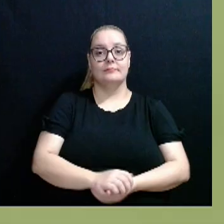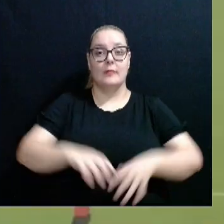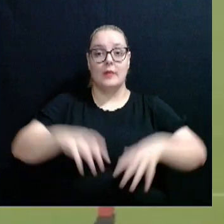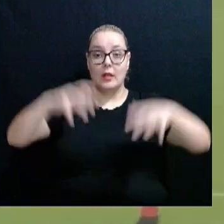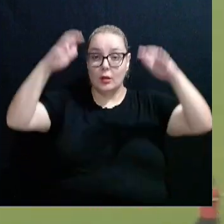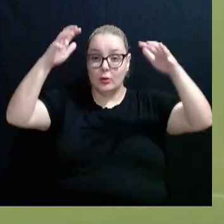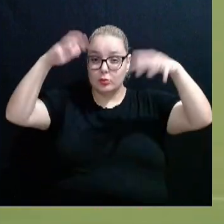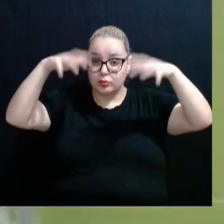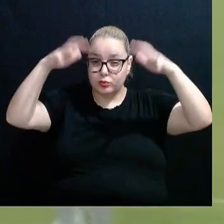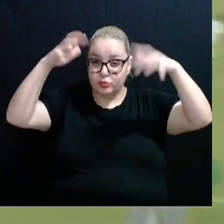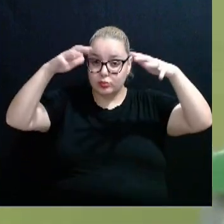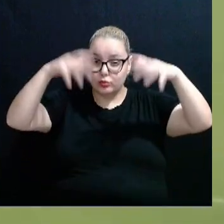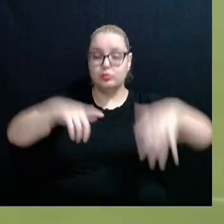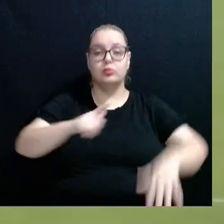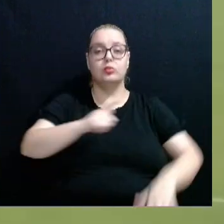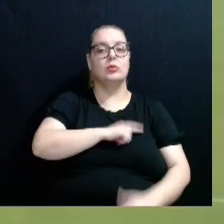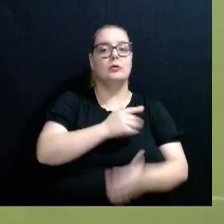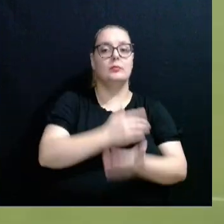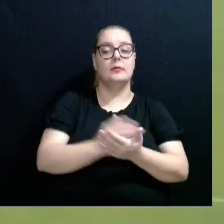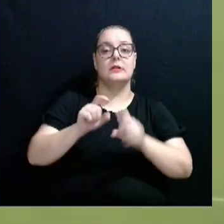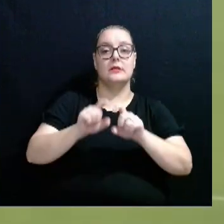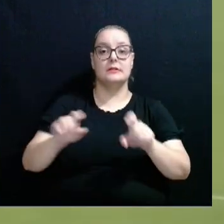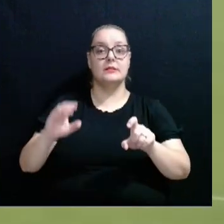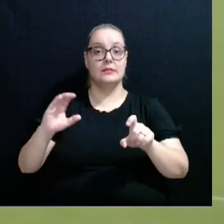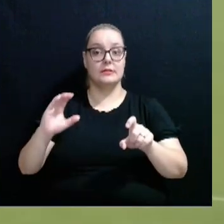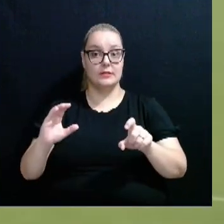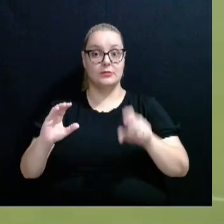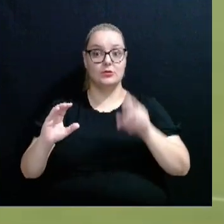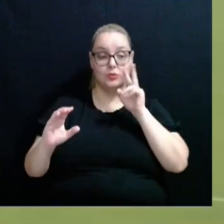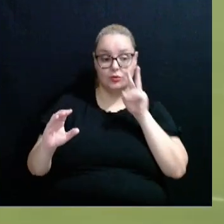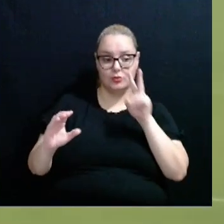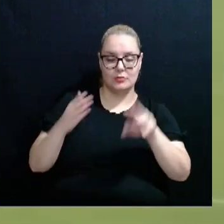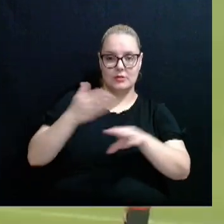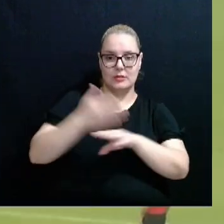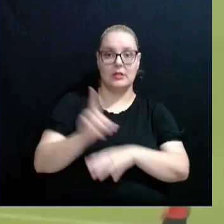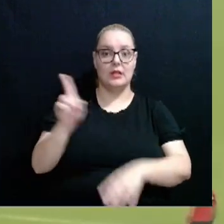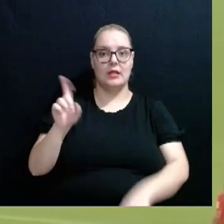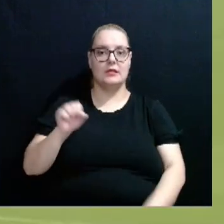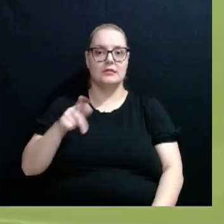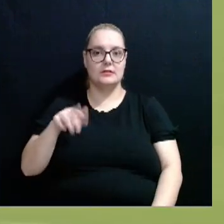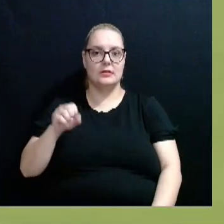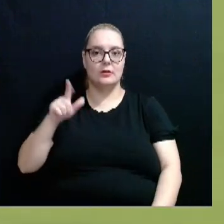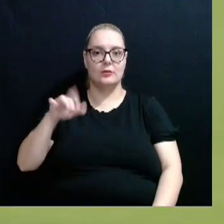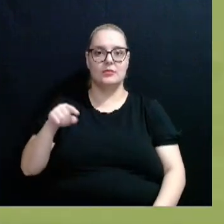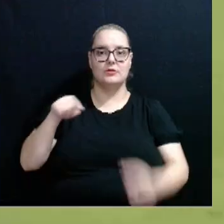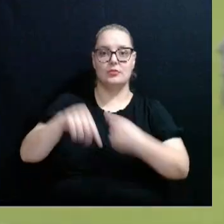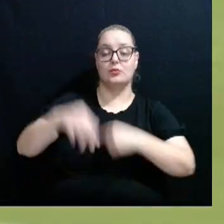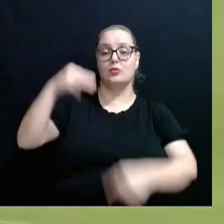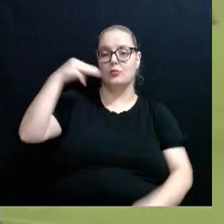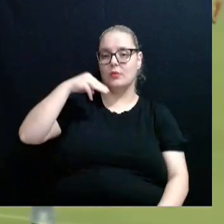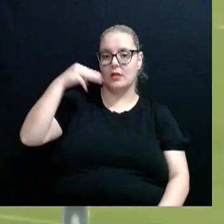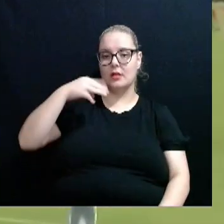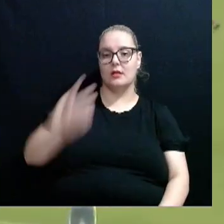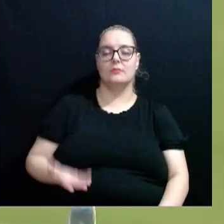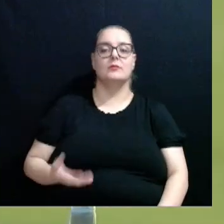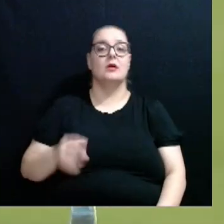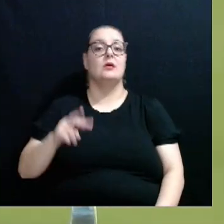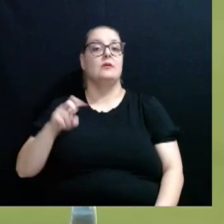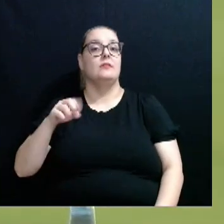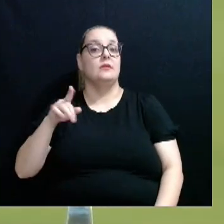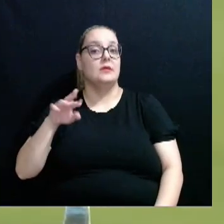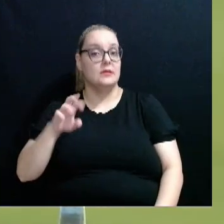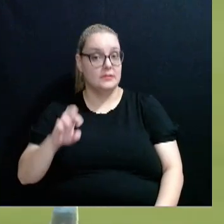Bugrão inicia a Série C de olho no acesso, jogando em São Luís contra o Maranhão. Tanto que Wander arrisca para o